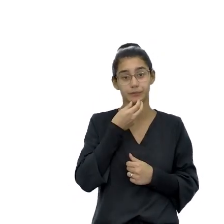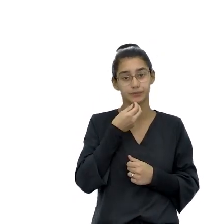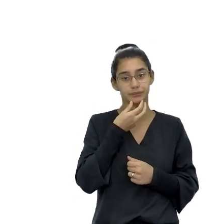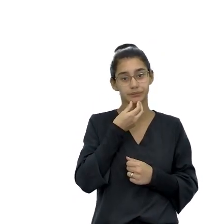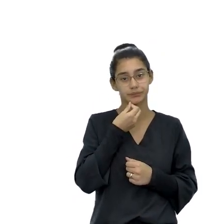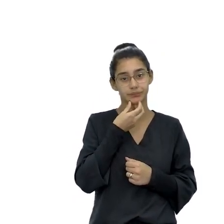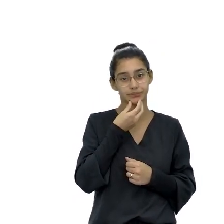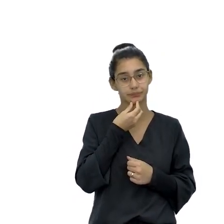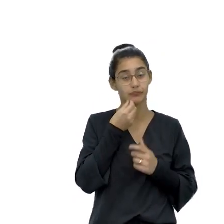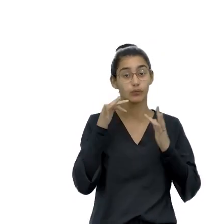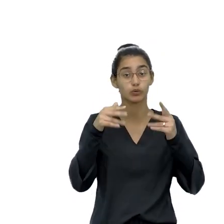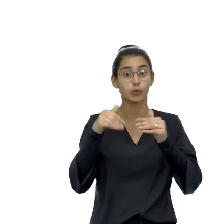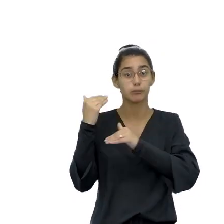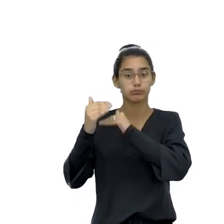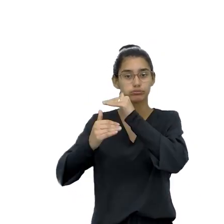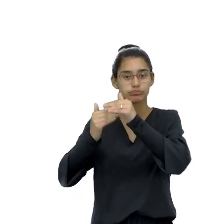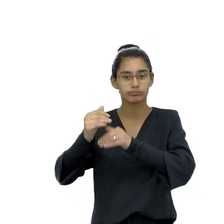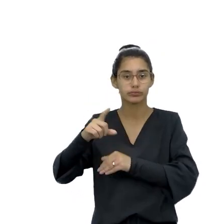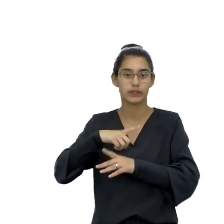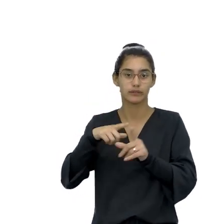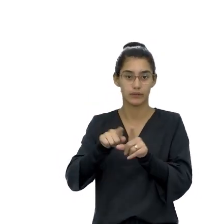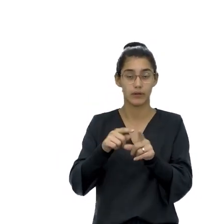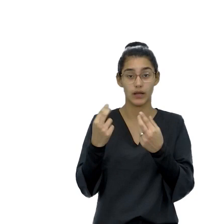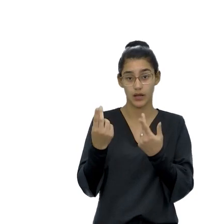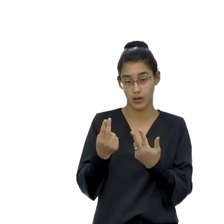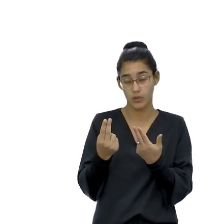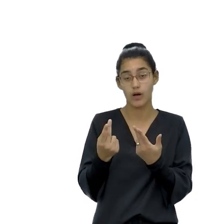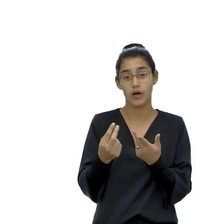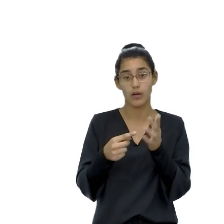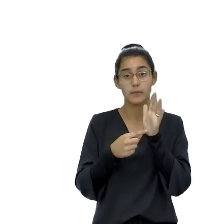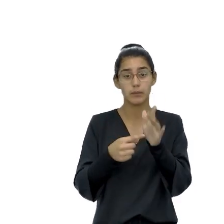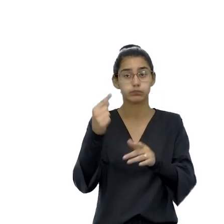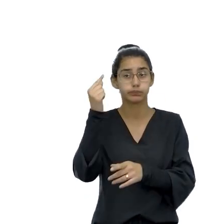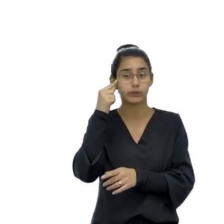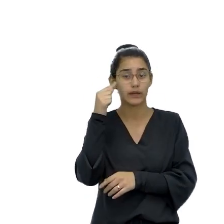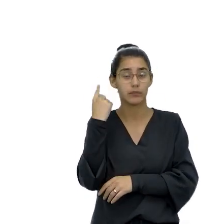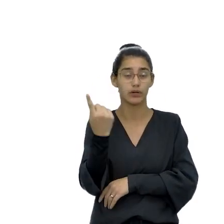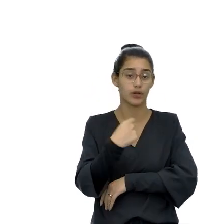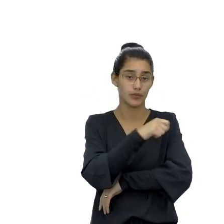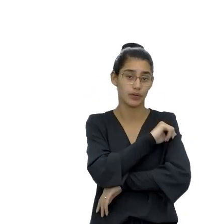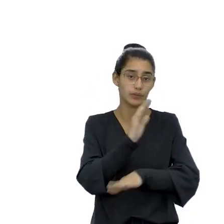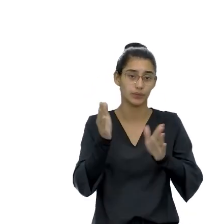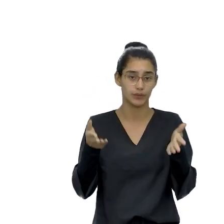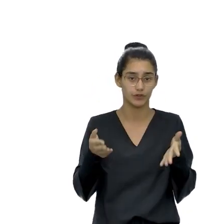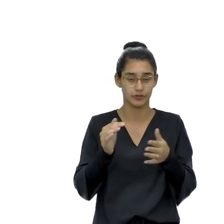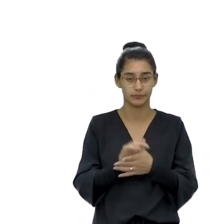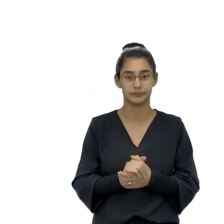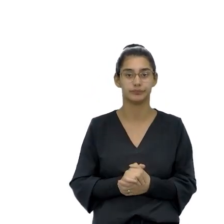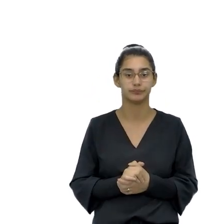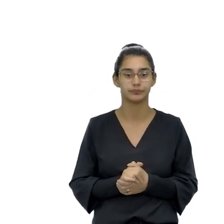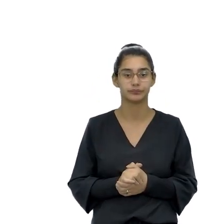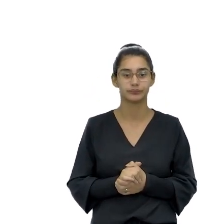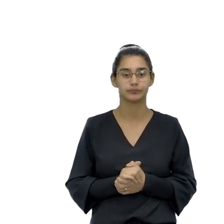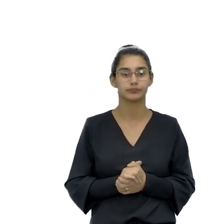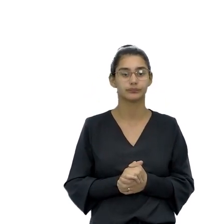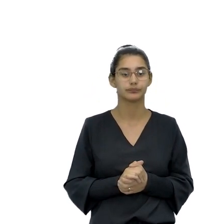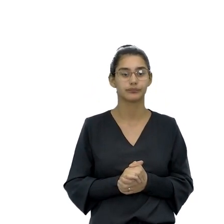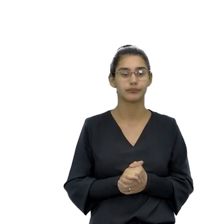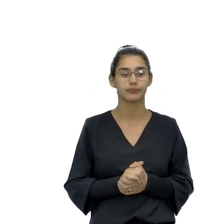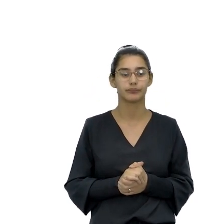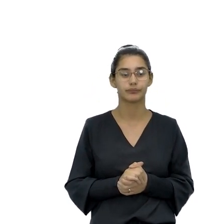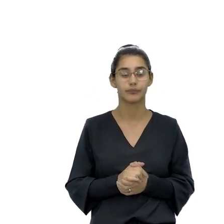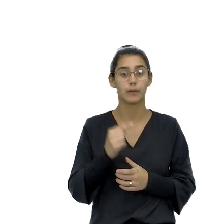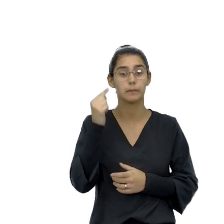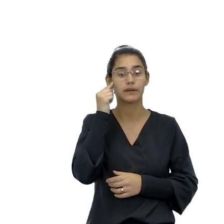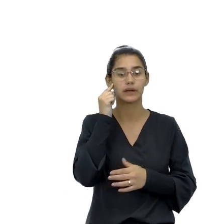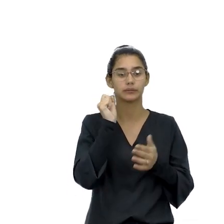tudo isso foi um processo de construção, e o mesmo se dá na cabeça do nosso aluno hoje. Bom, vamos pensar aqui